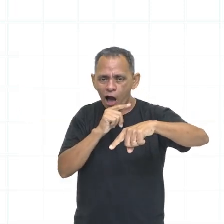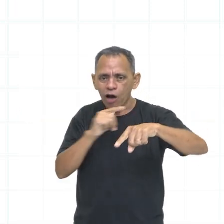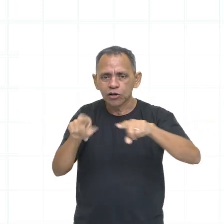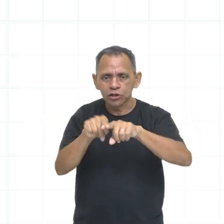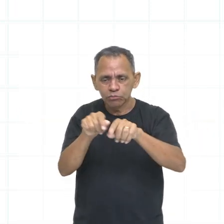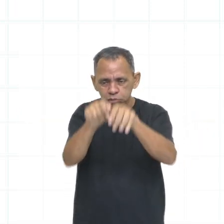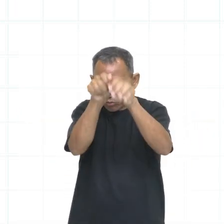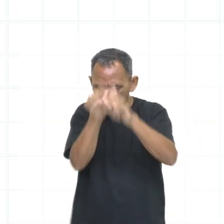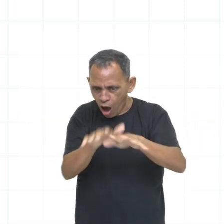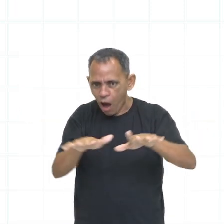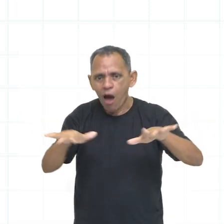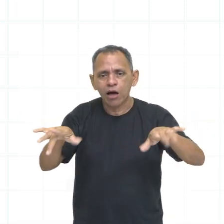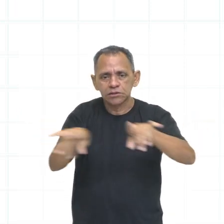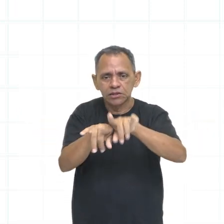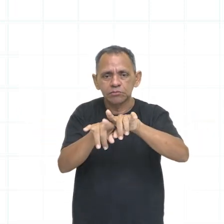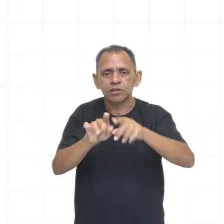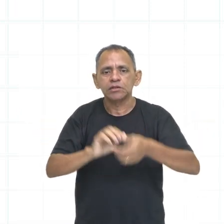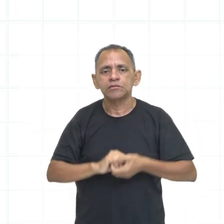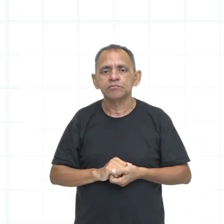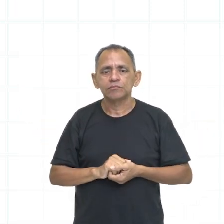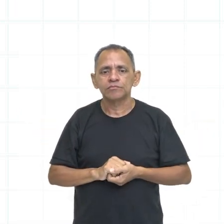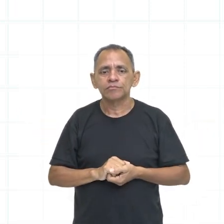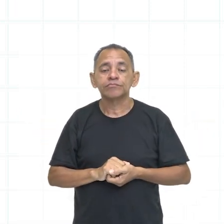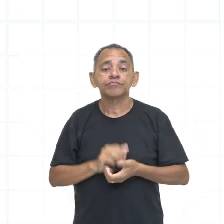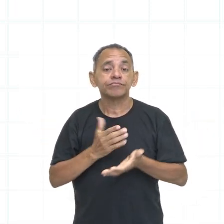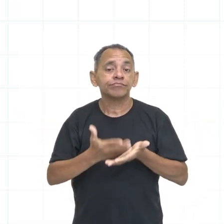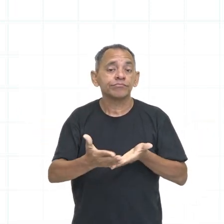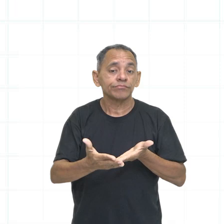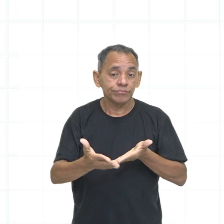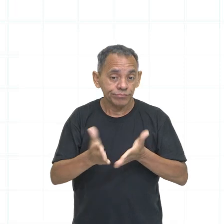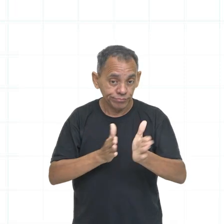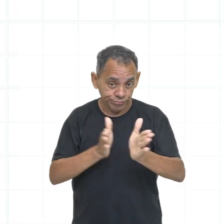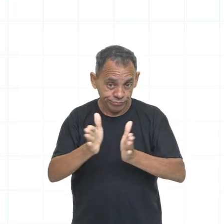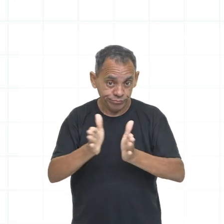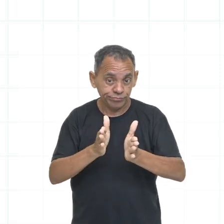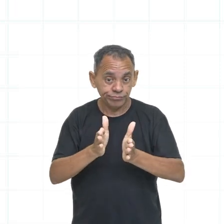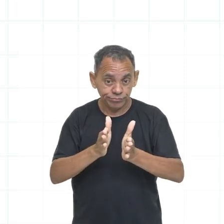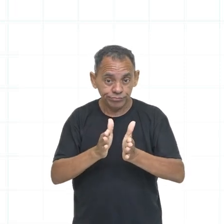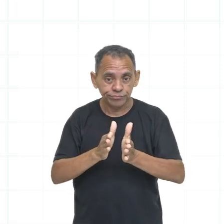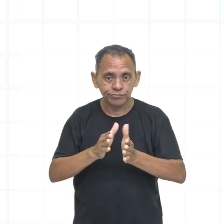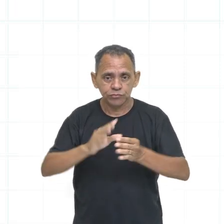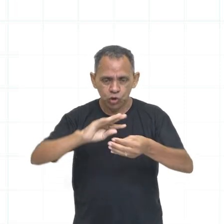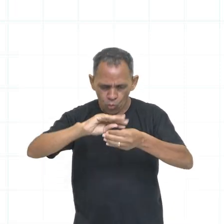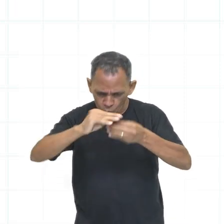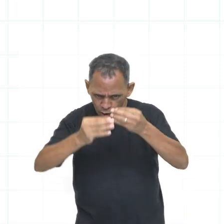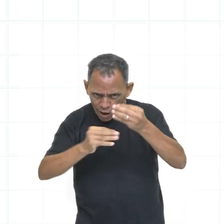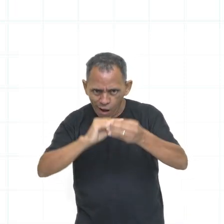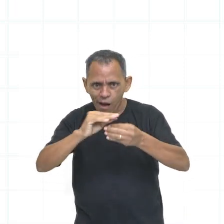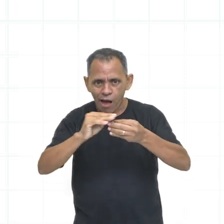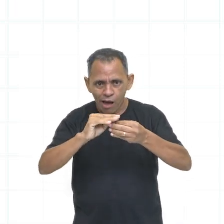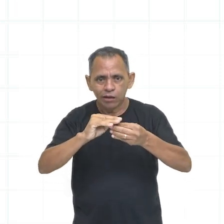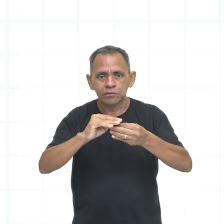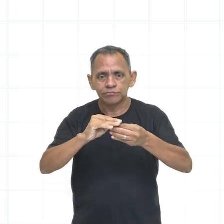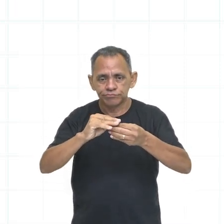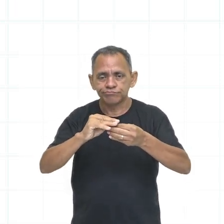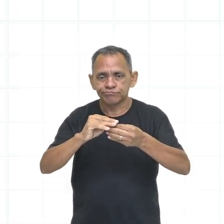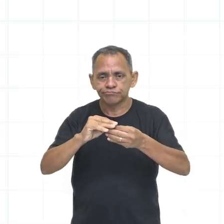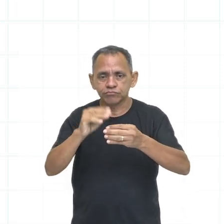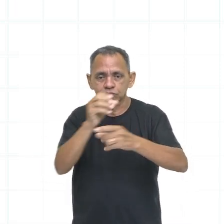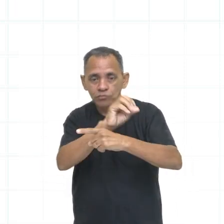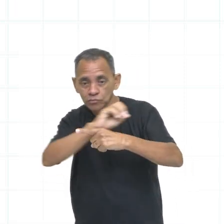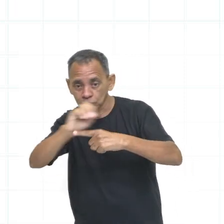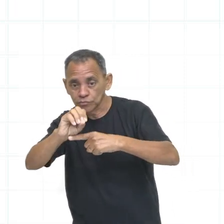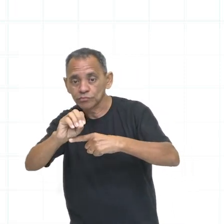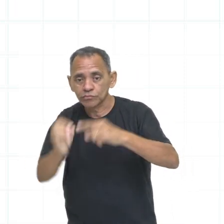esses lagos e oceanos foram formados, aquelas moléculas orgânicas que teriam sido formadas